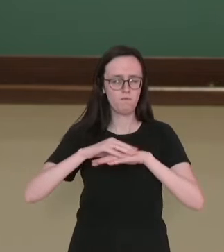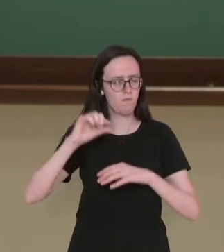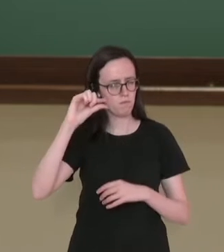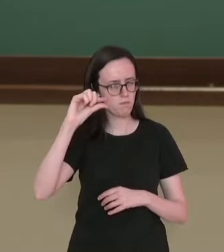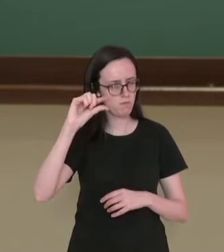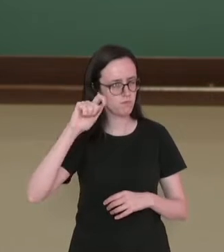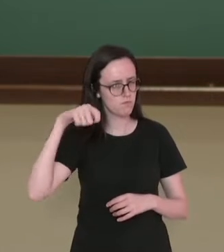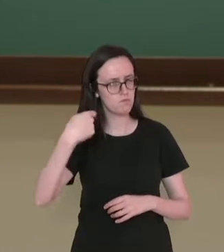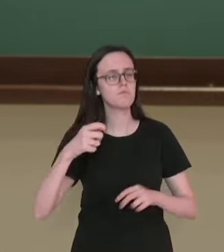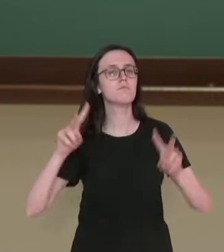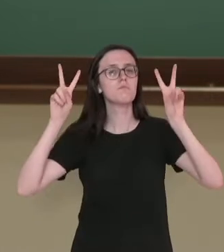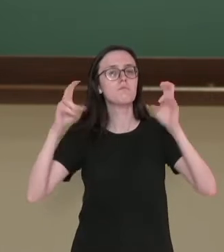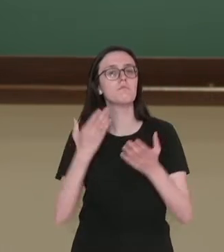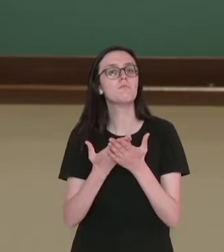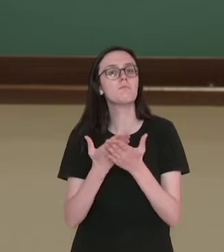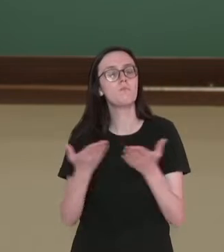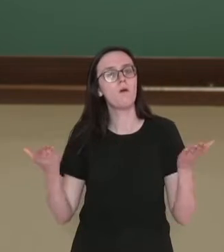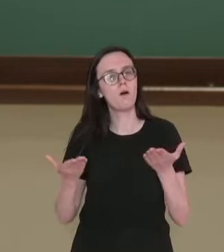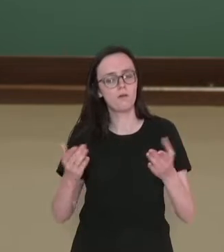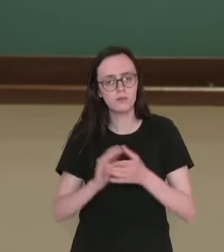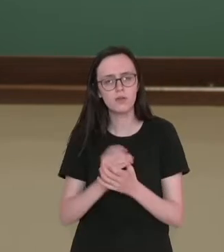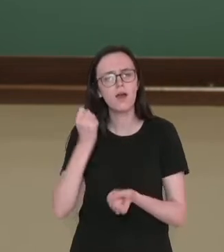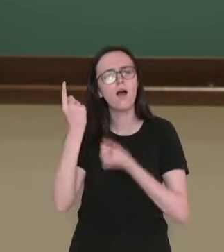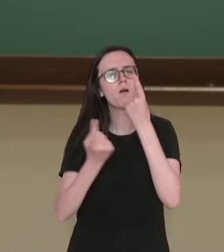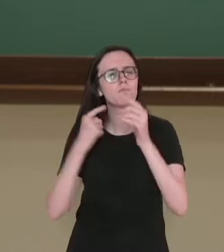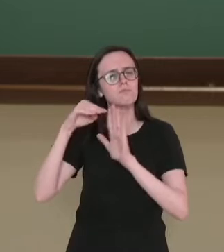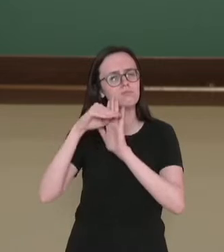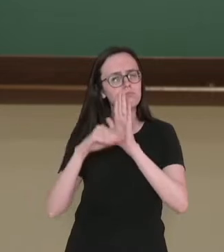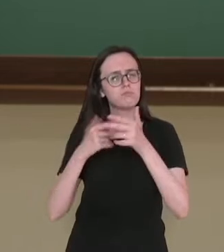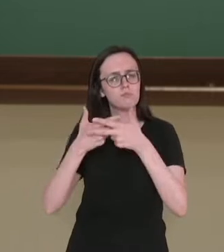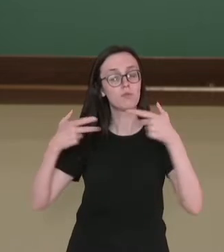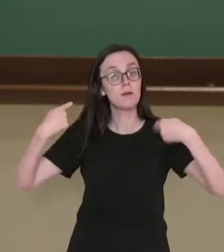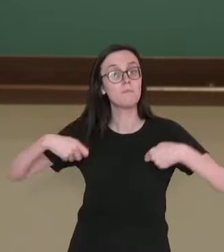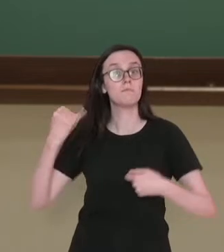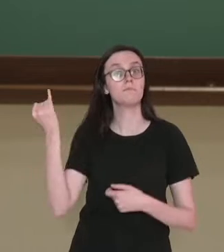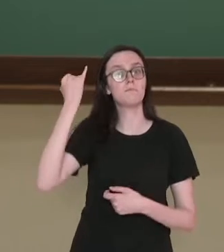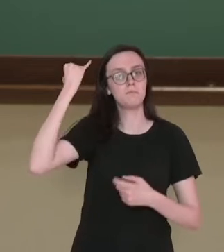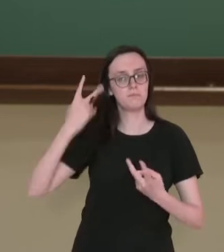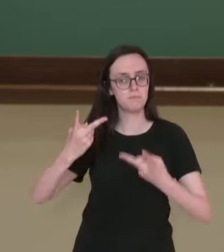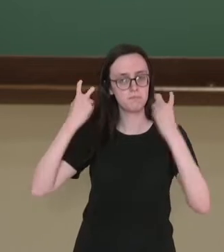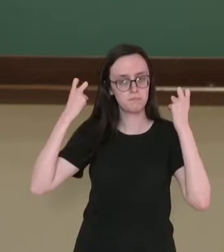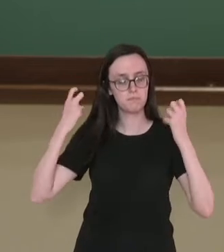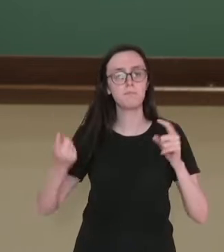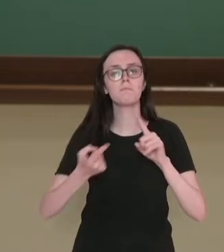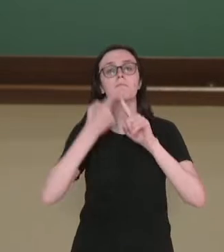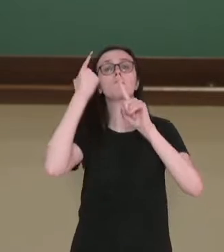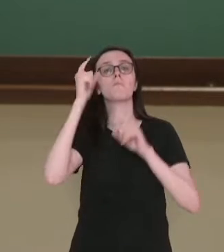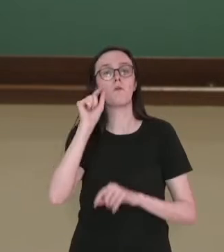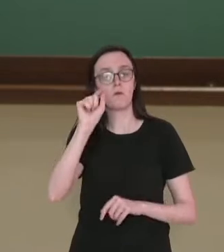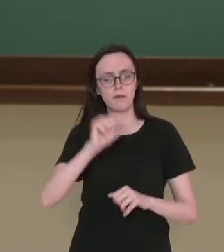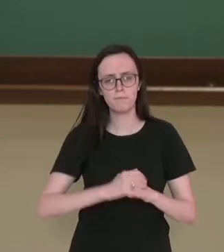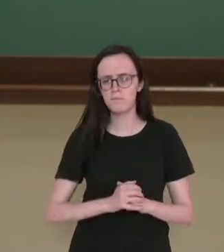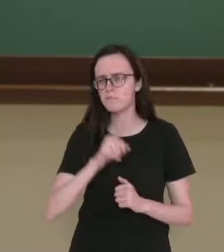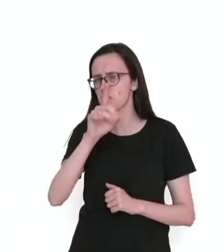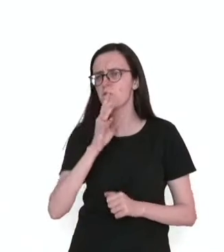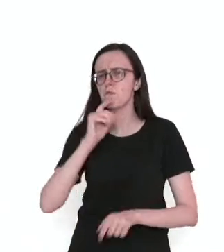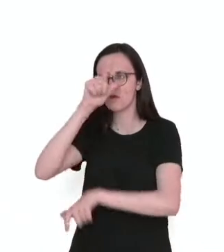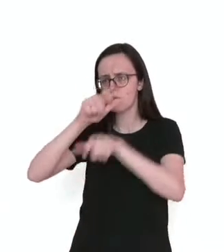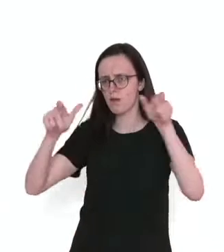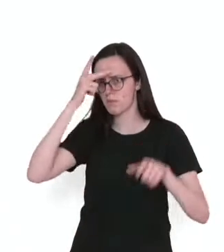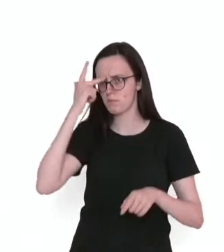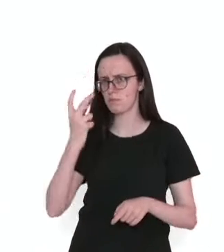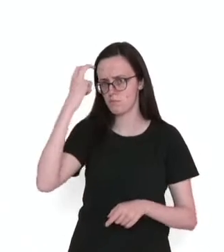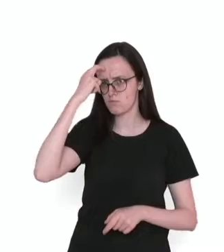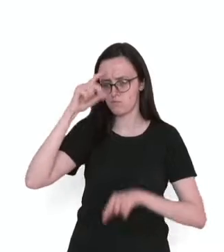então sobre o tema da aula, algumas questões a ponderar. Primeira delas: você conhece pessoas com cultura